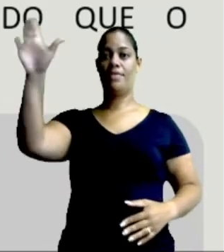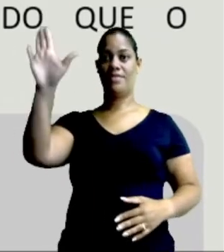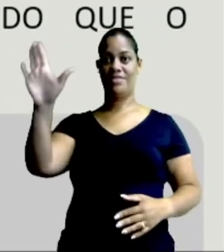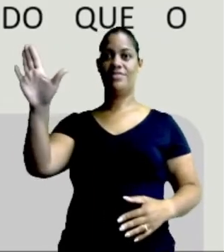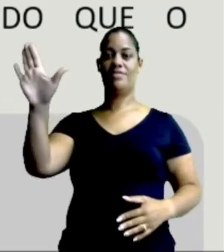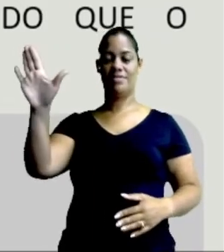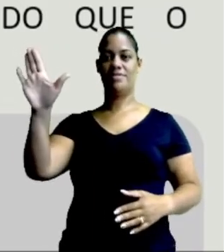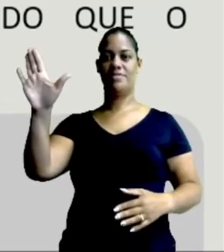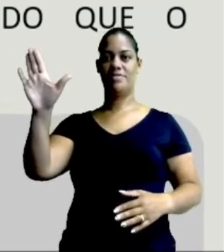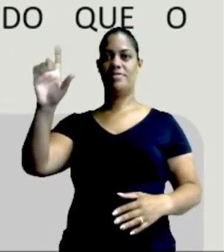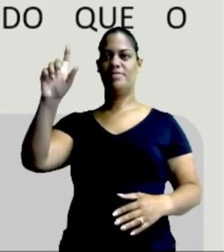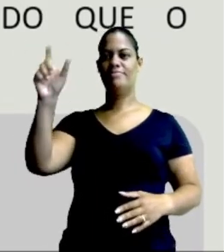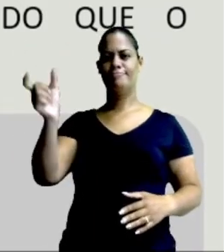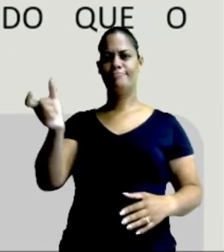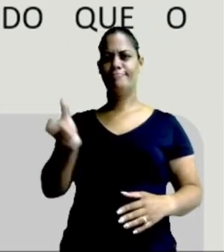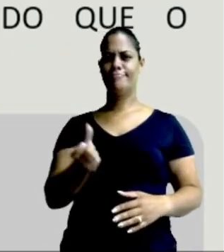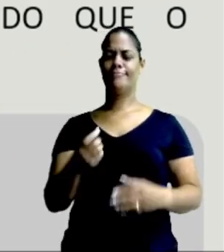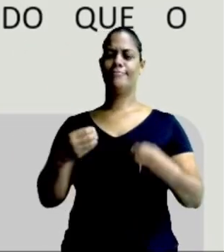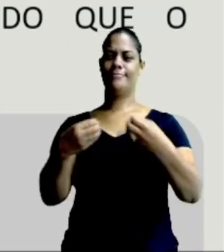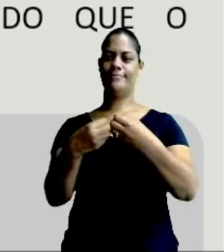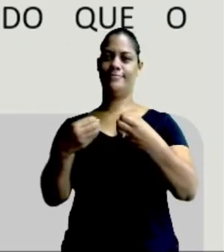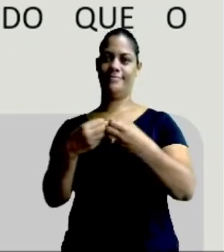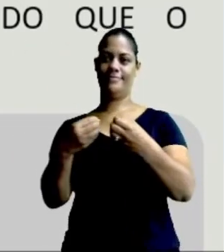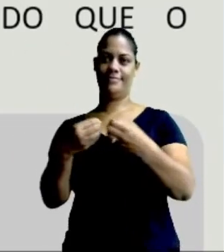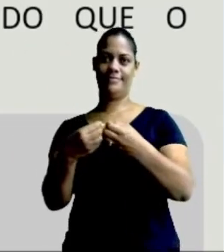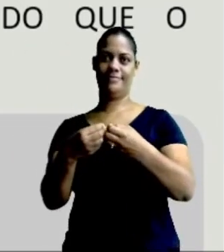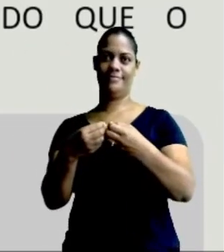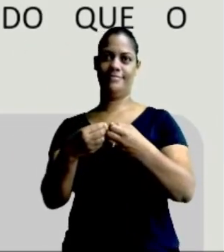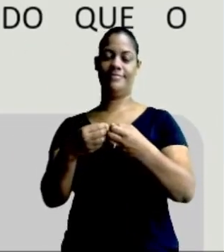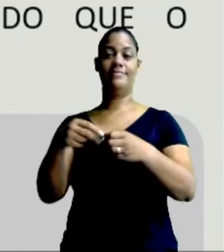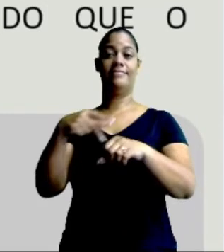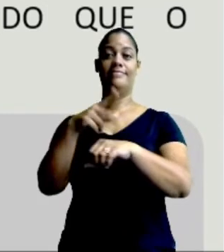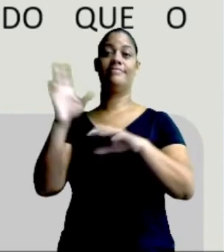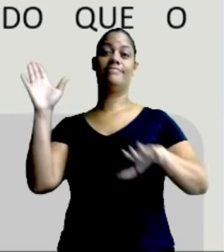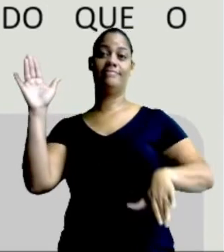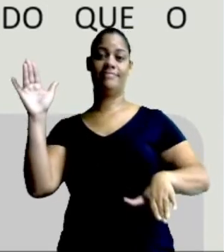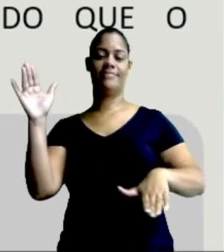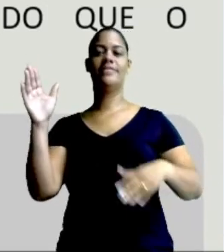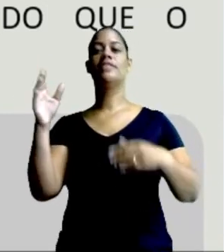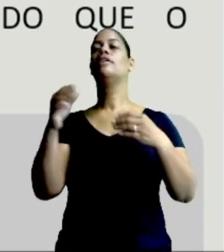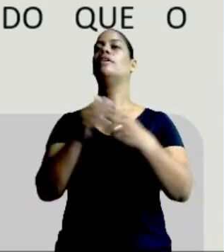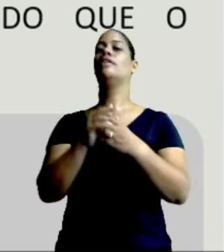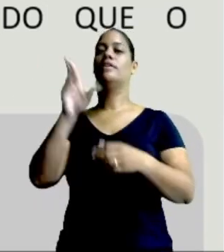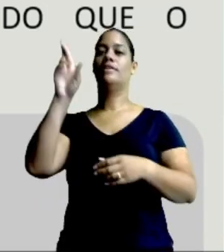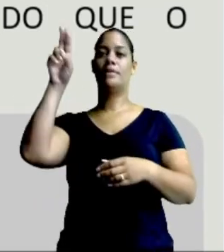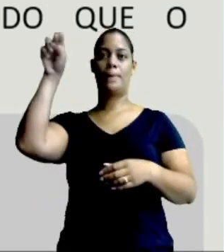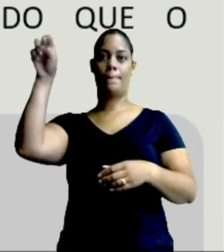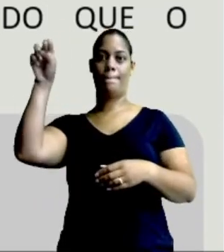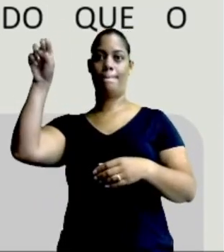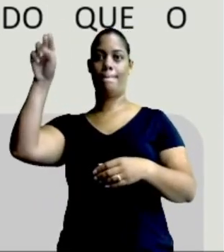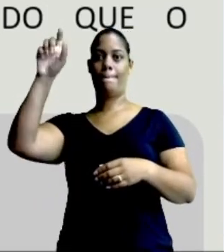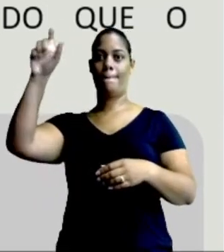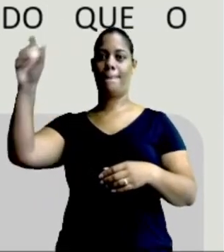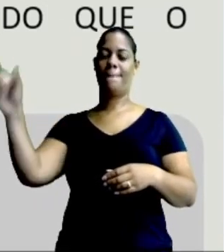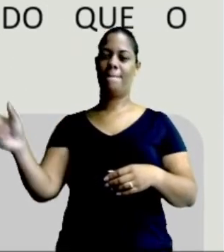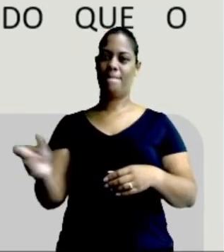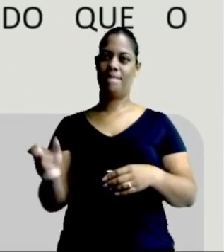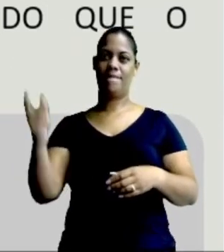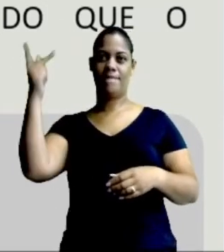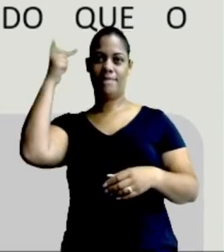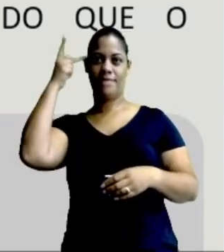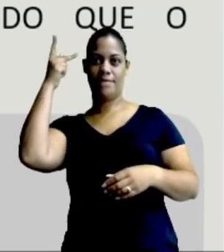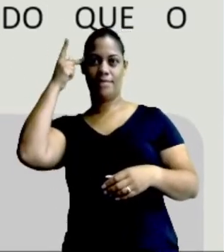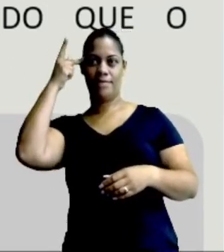abrange a faixa próxima ao litoral, desde o Rio Grande do Norte até a parte setentrional de São